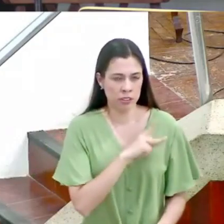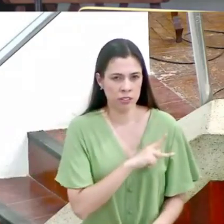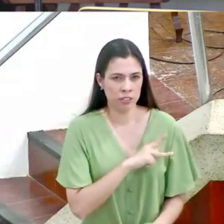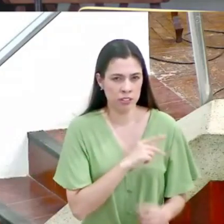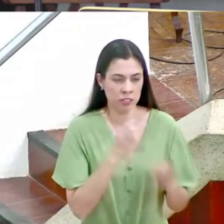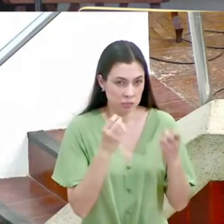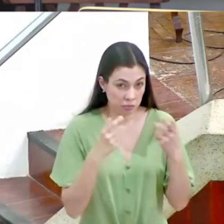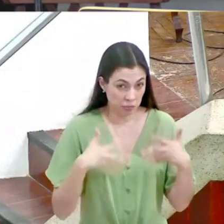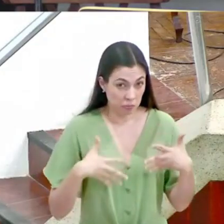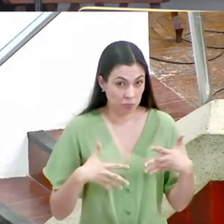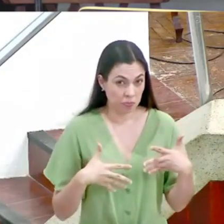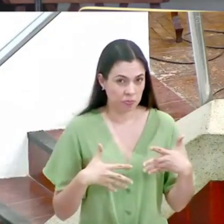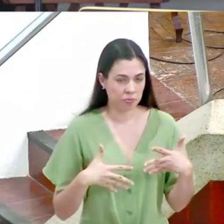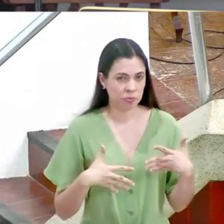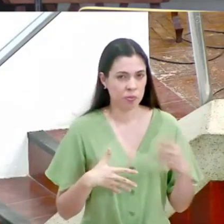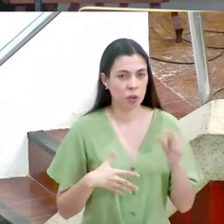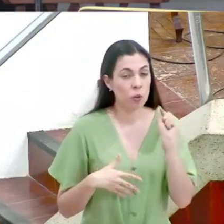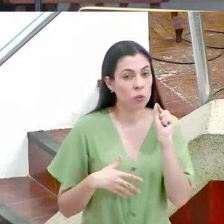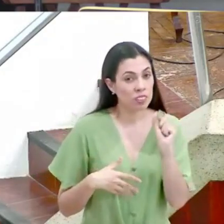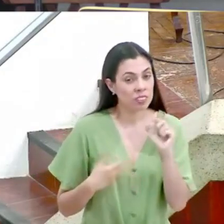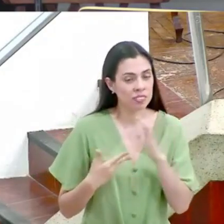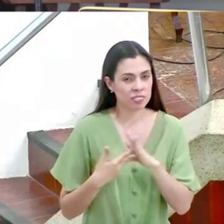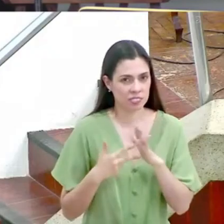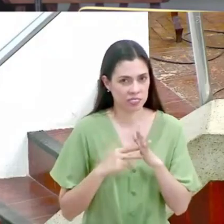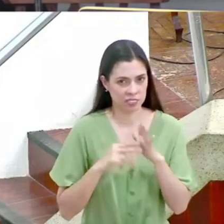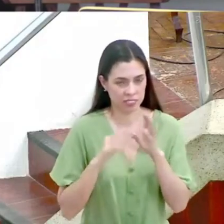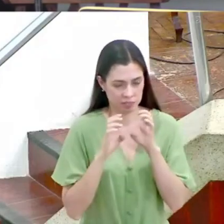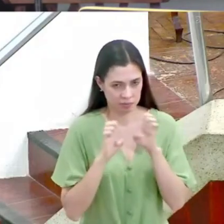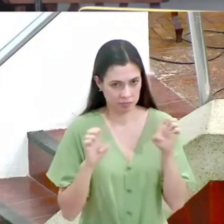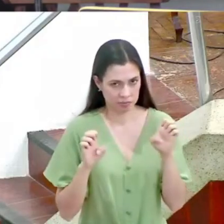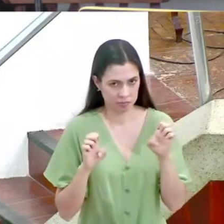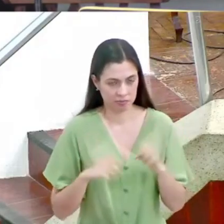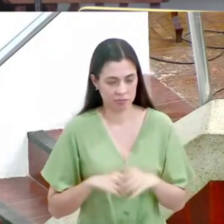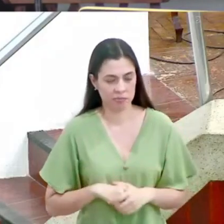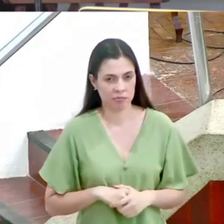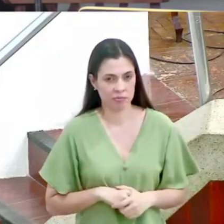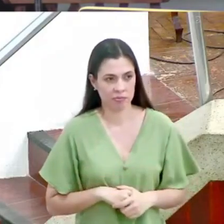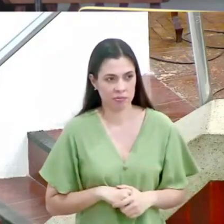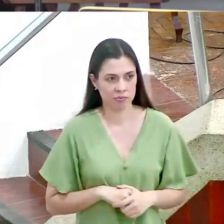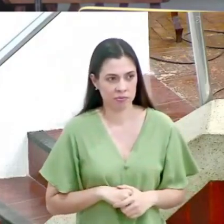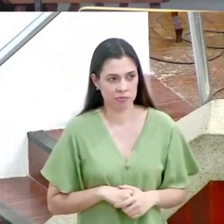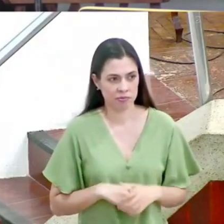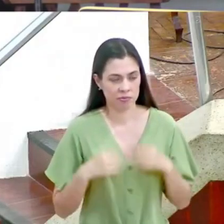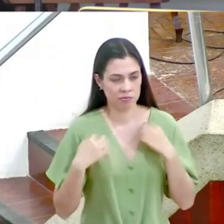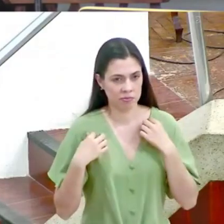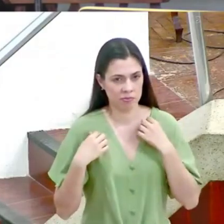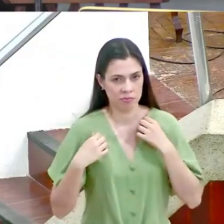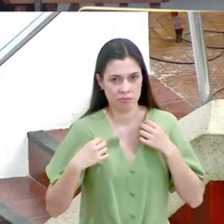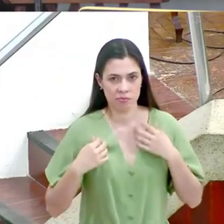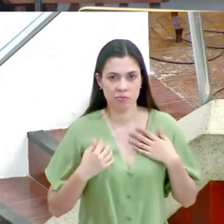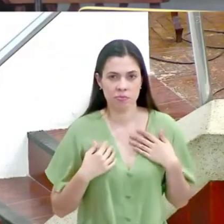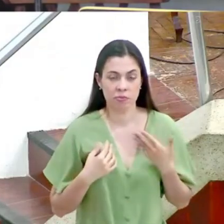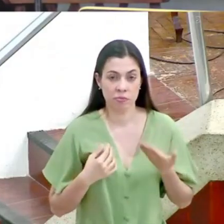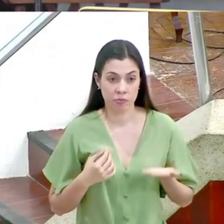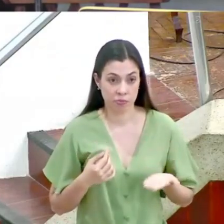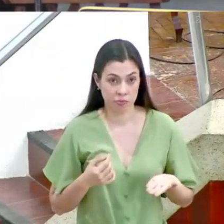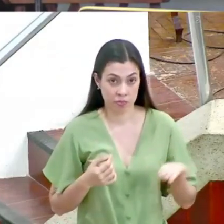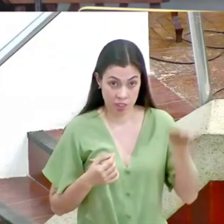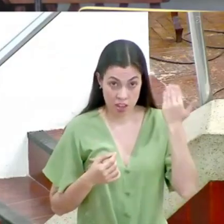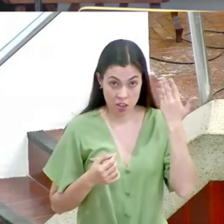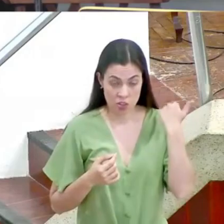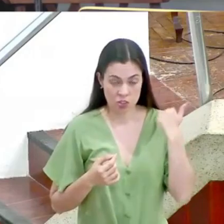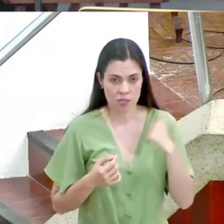central da mensagem do Evangelho Quando Ele Diz antes de tudo verso